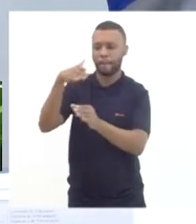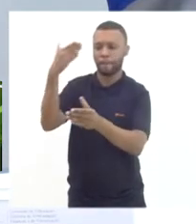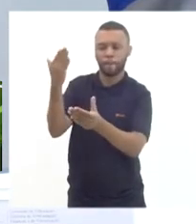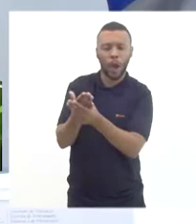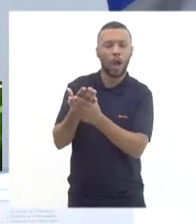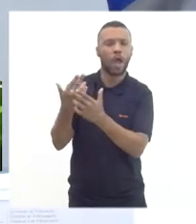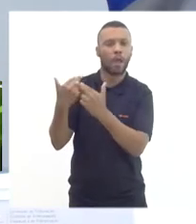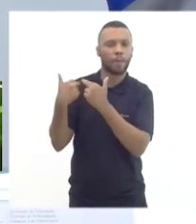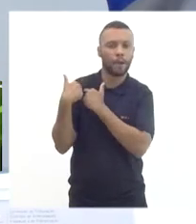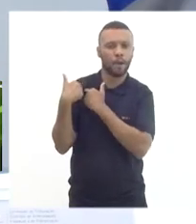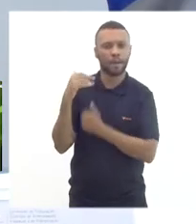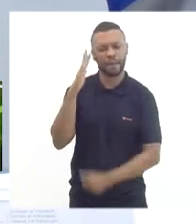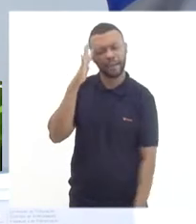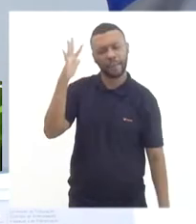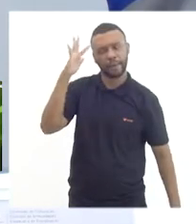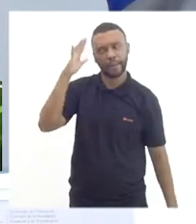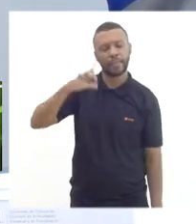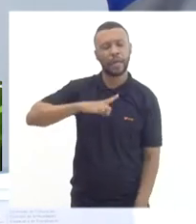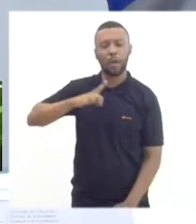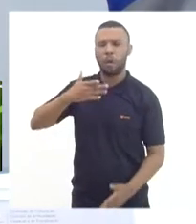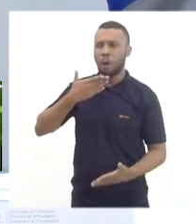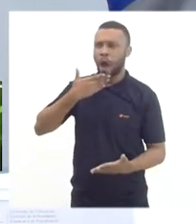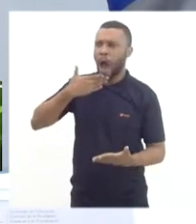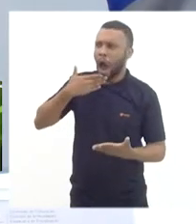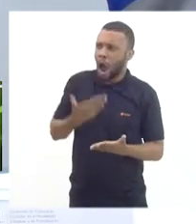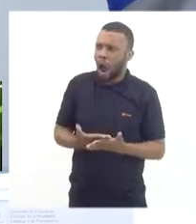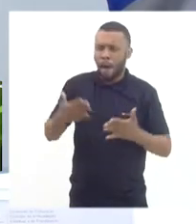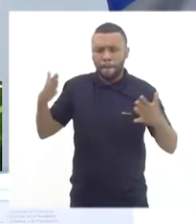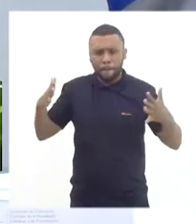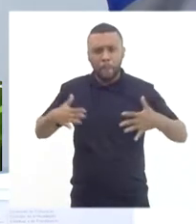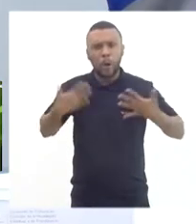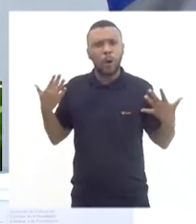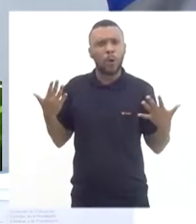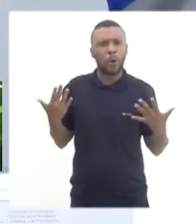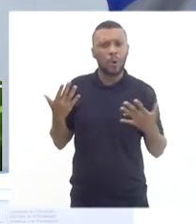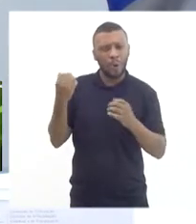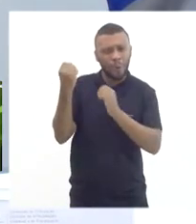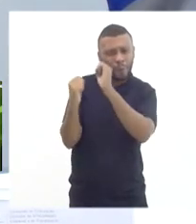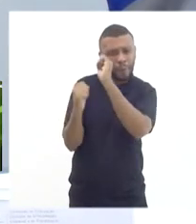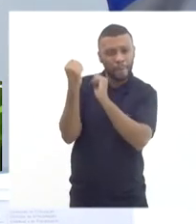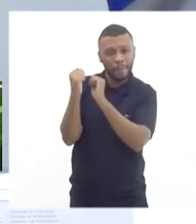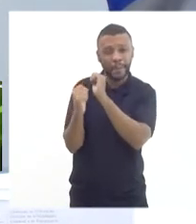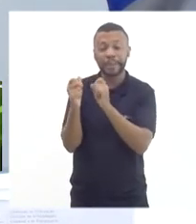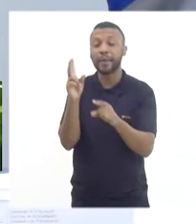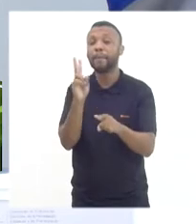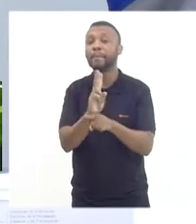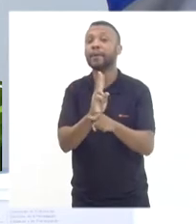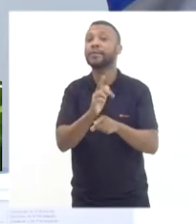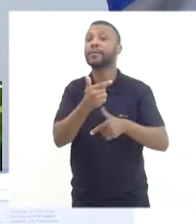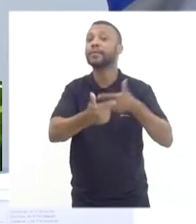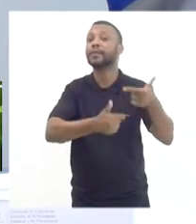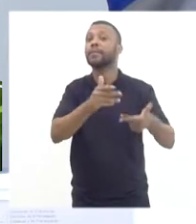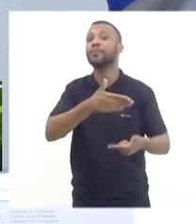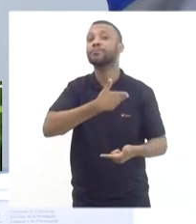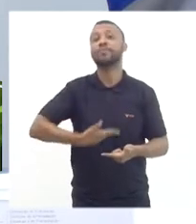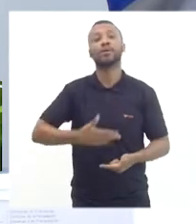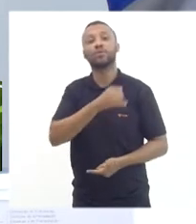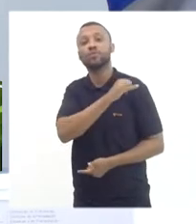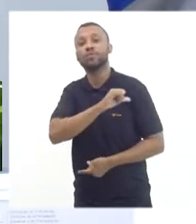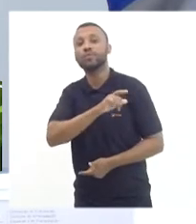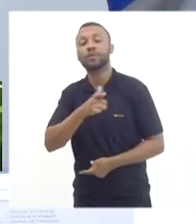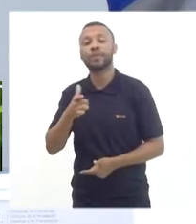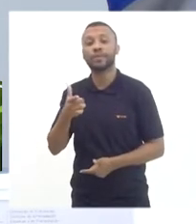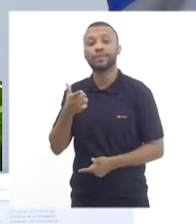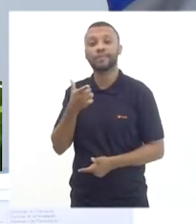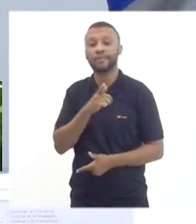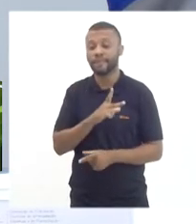imagine que história, um escândalo imenso de uma empresa prestadora de serviço para o Estado que ganhou uma